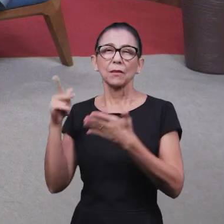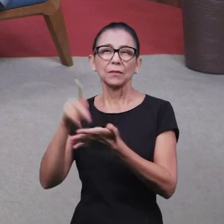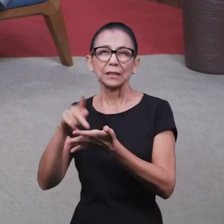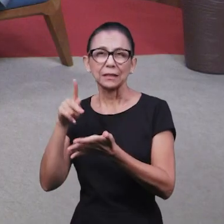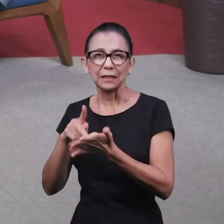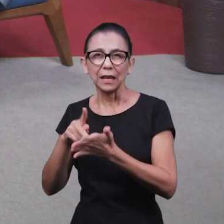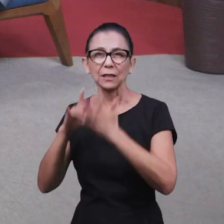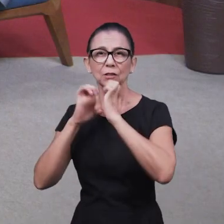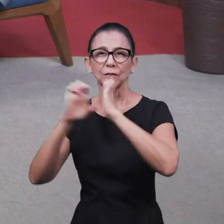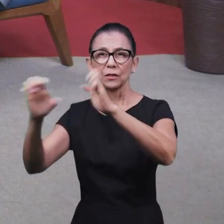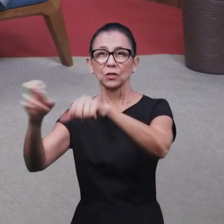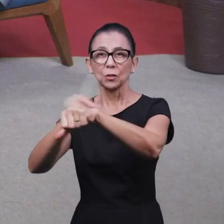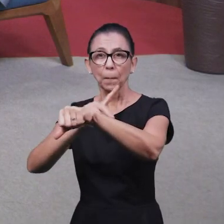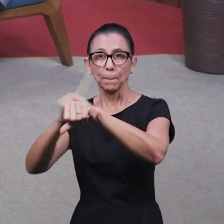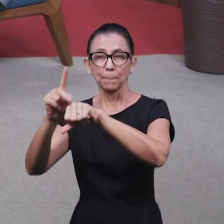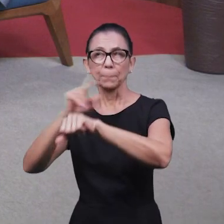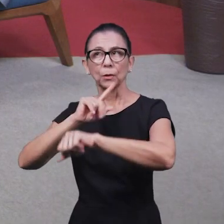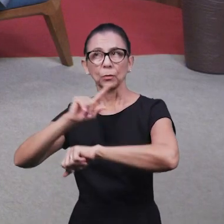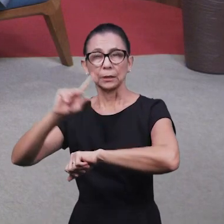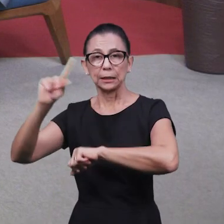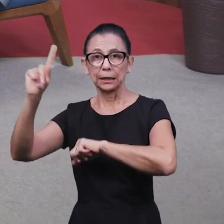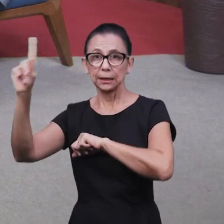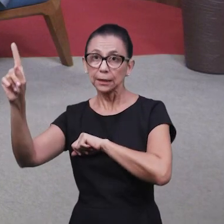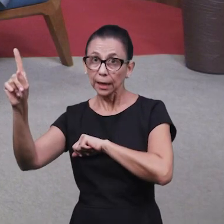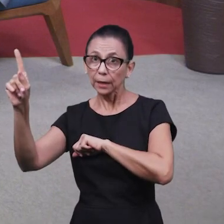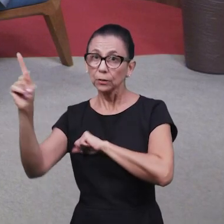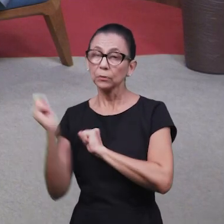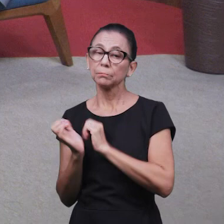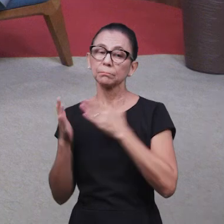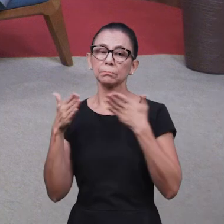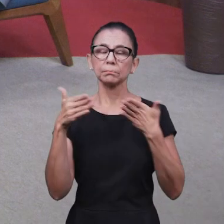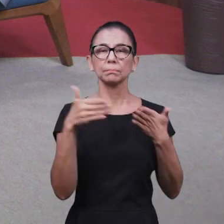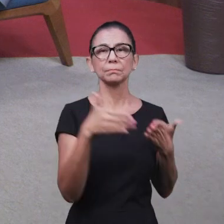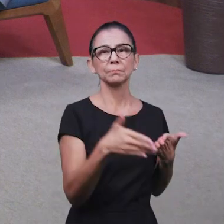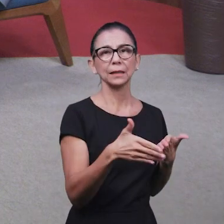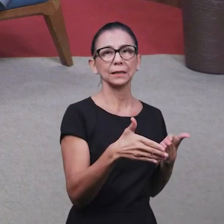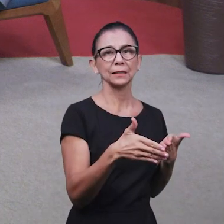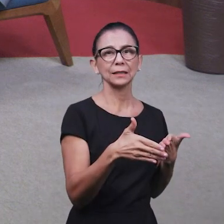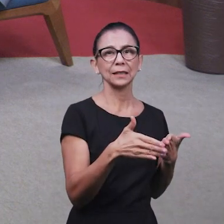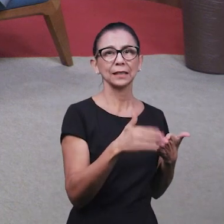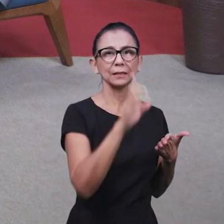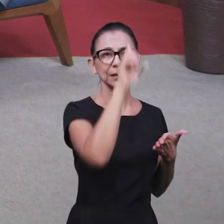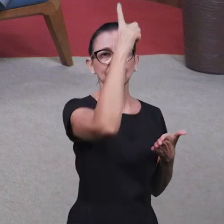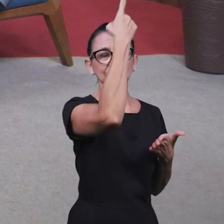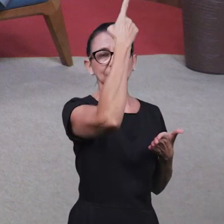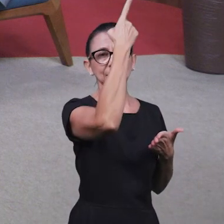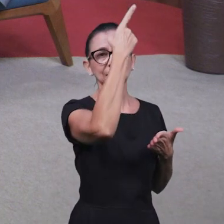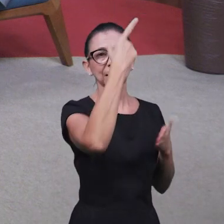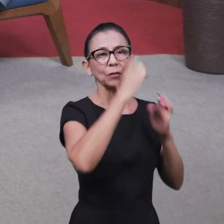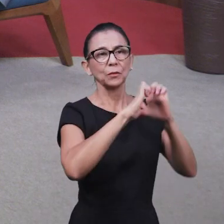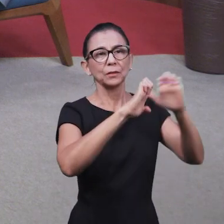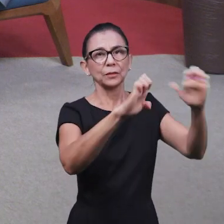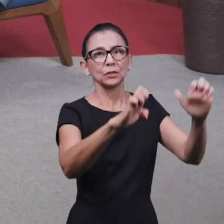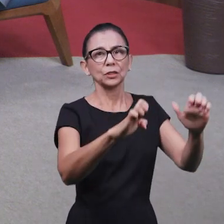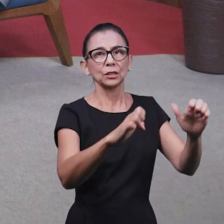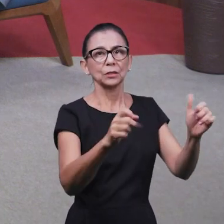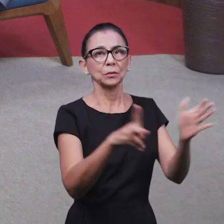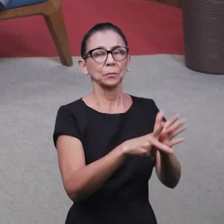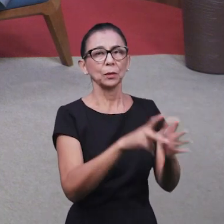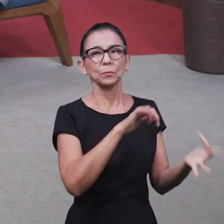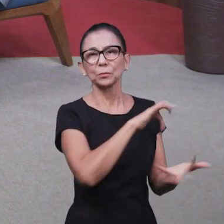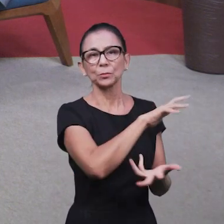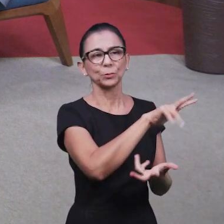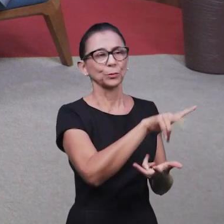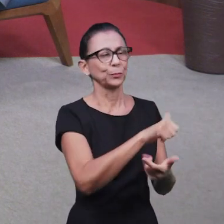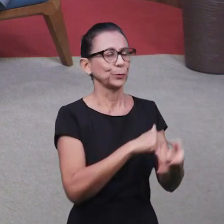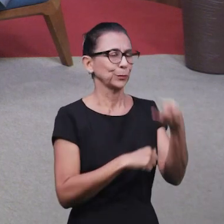verdadeiro evangelho, que é eterno, que prega a eternidade, para criar um evangelho que visa somente os objetivos